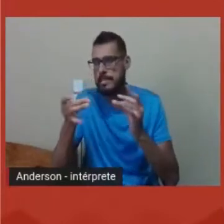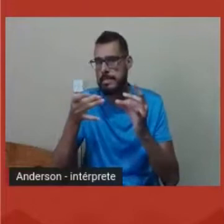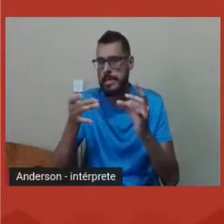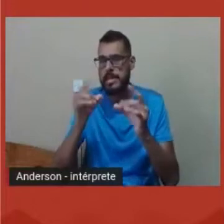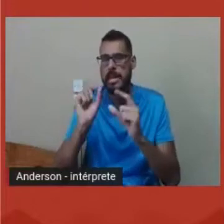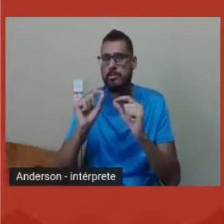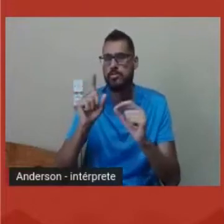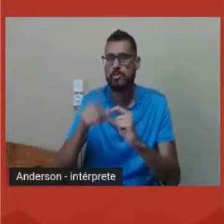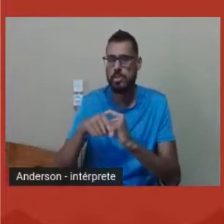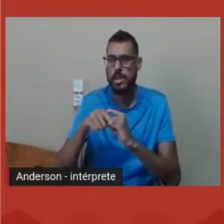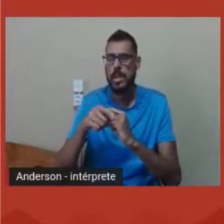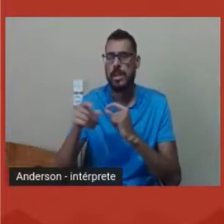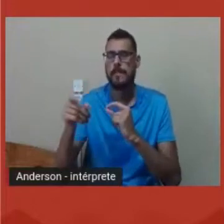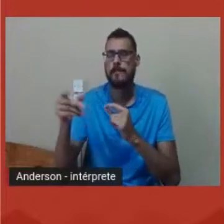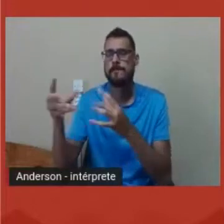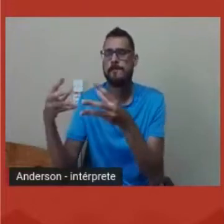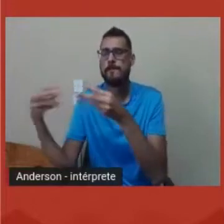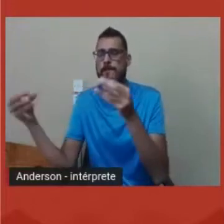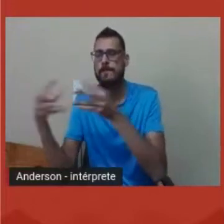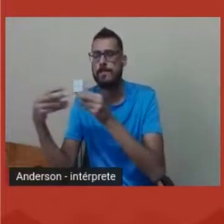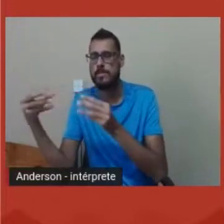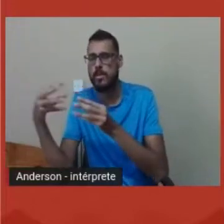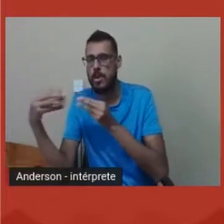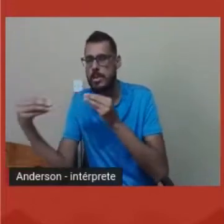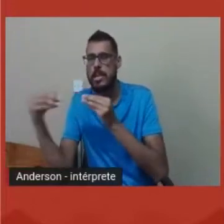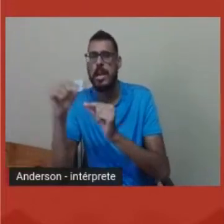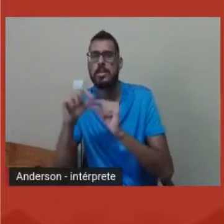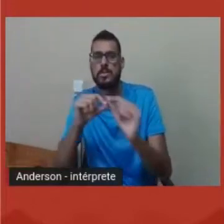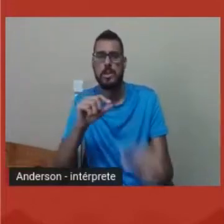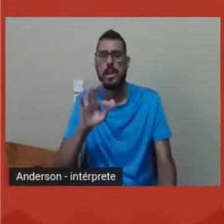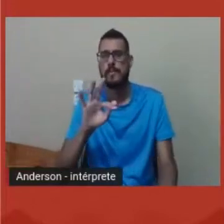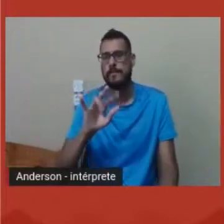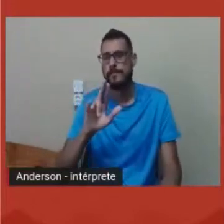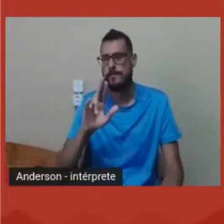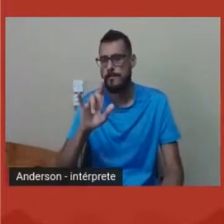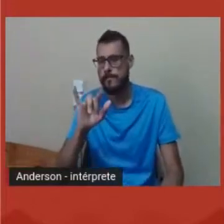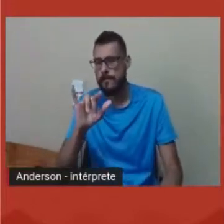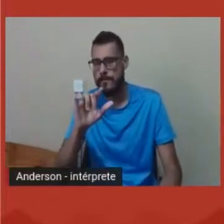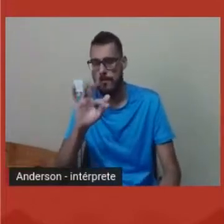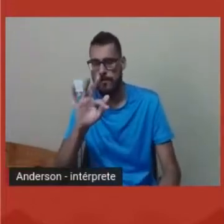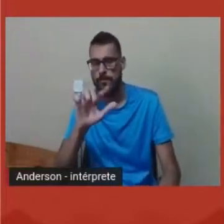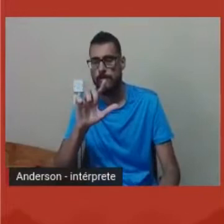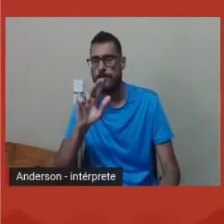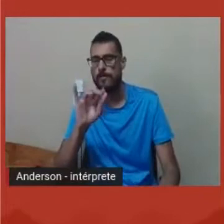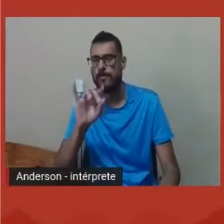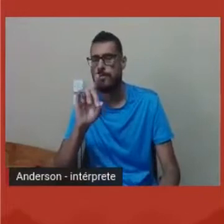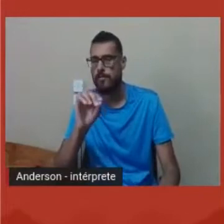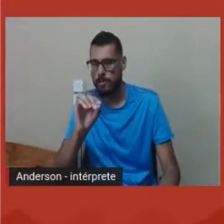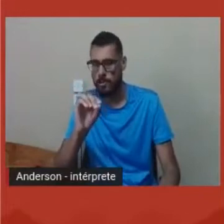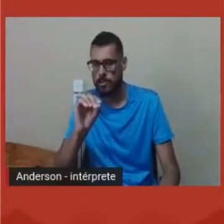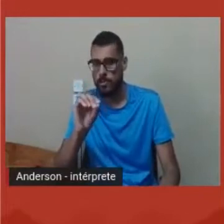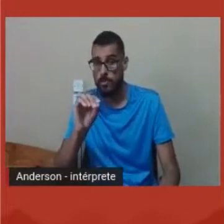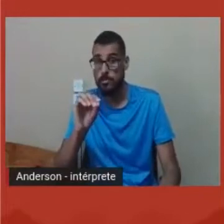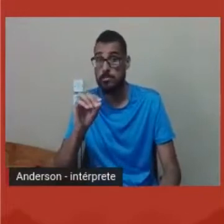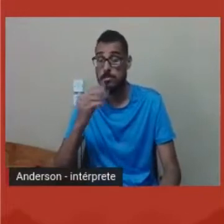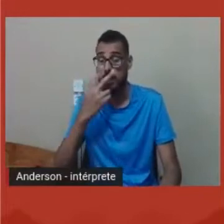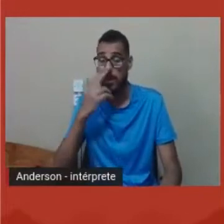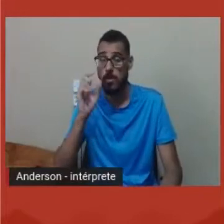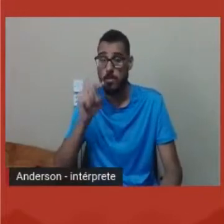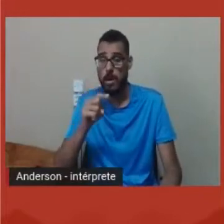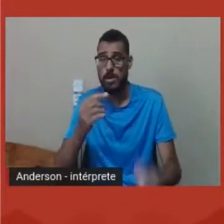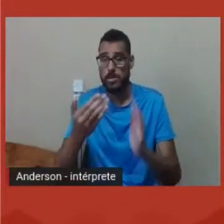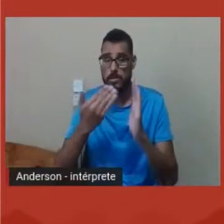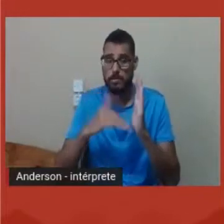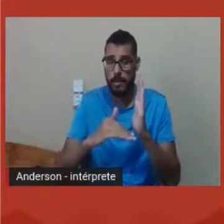e com fluido? É, talvez. Pode ser, eu acho que naquele de baixo ali, para atender o